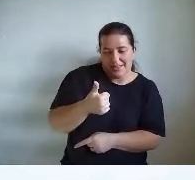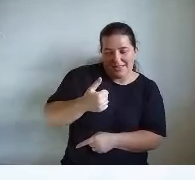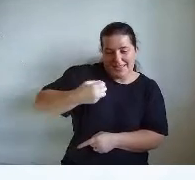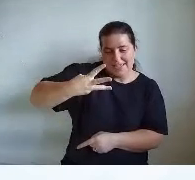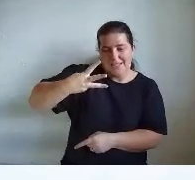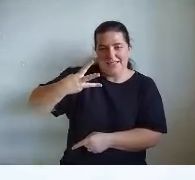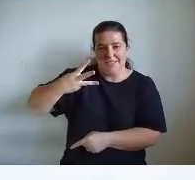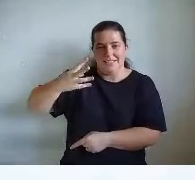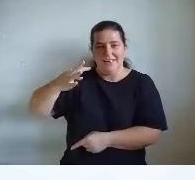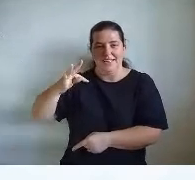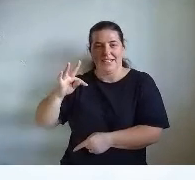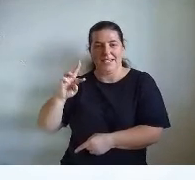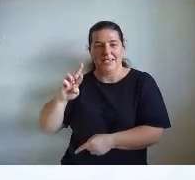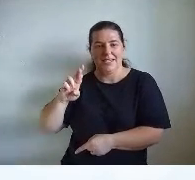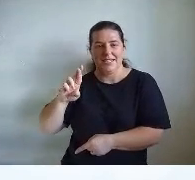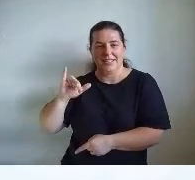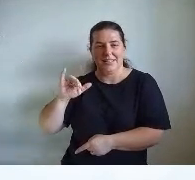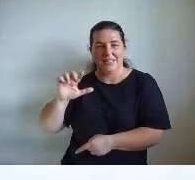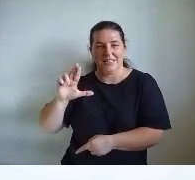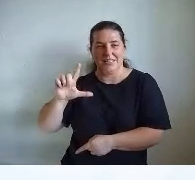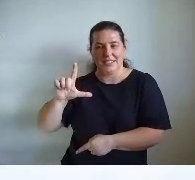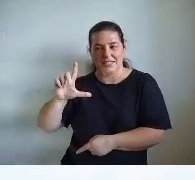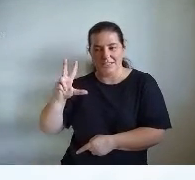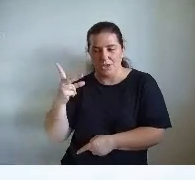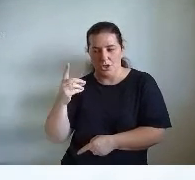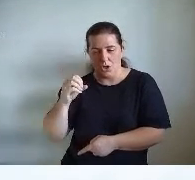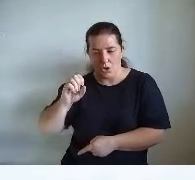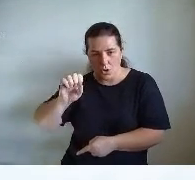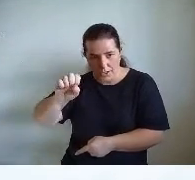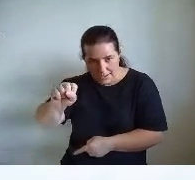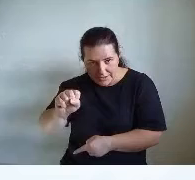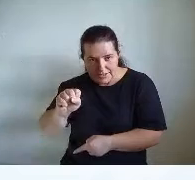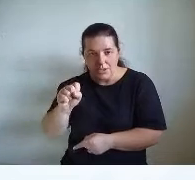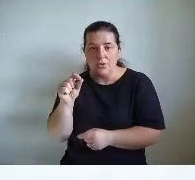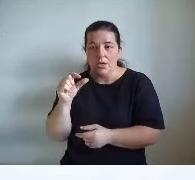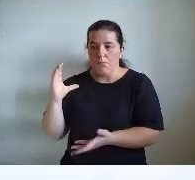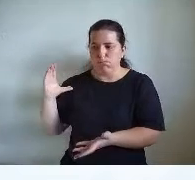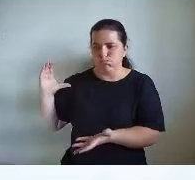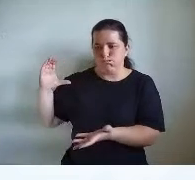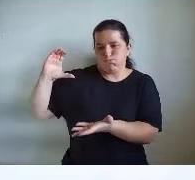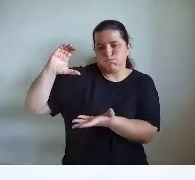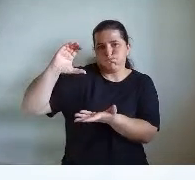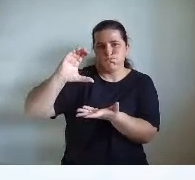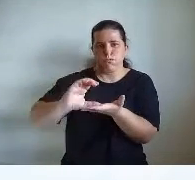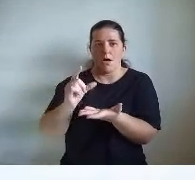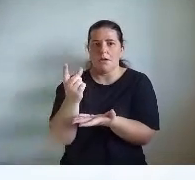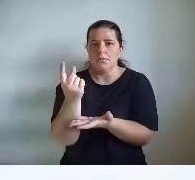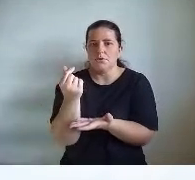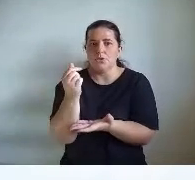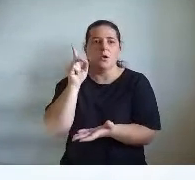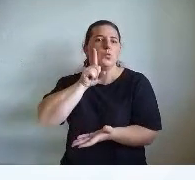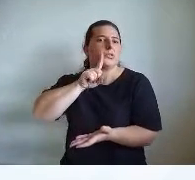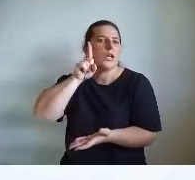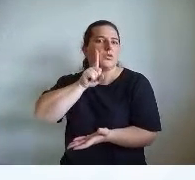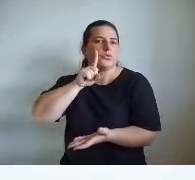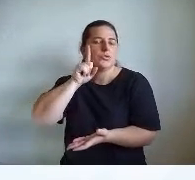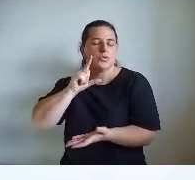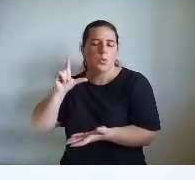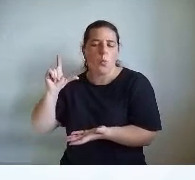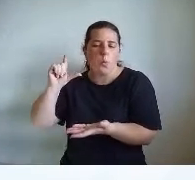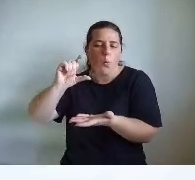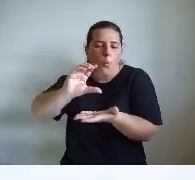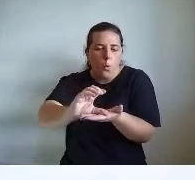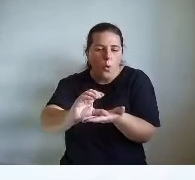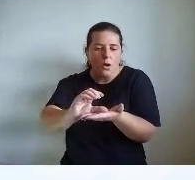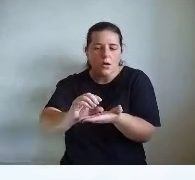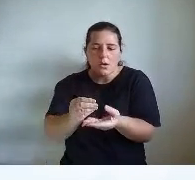tem subido, mas enfim, dinheiro, muito dinheiro para auxiliar as empresas e também para auxiliar os